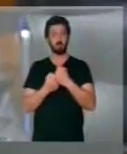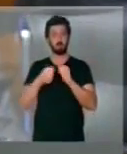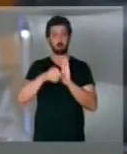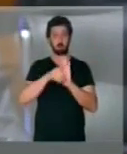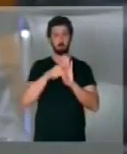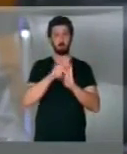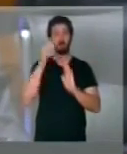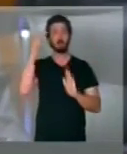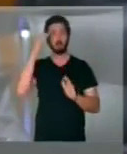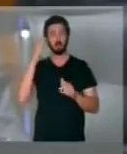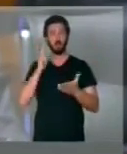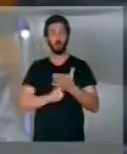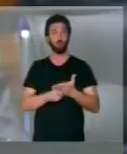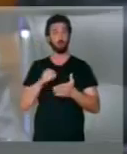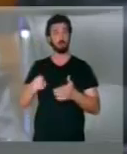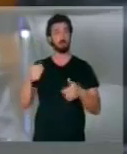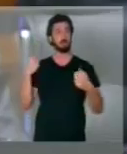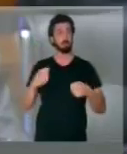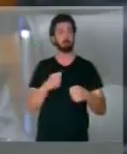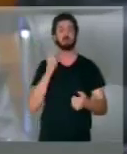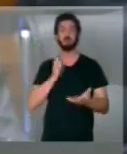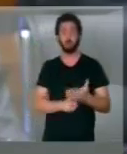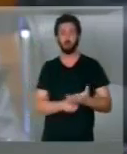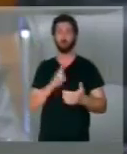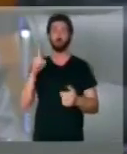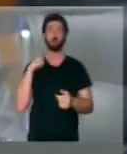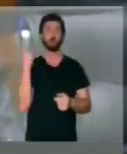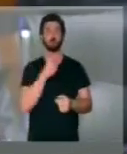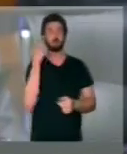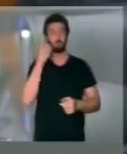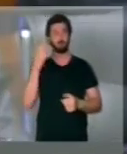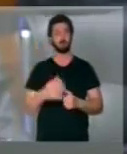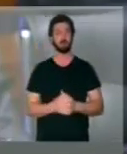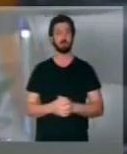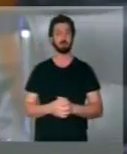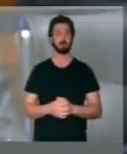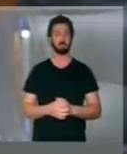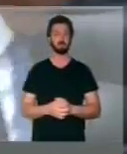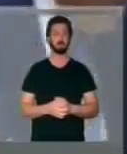e entende que esse compromisso deve ser o compromisso de todos os parlamentares.